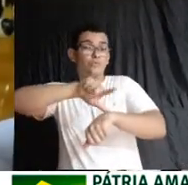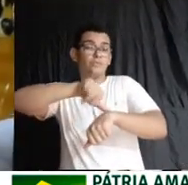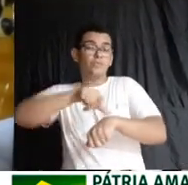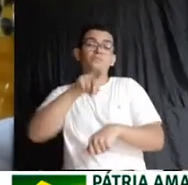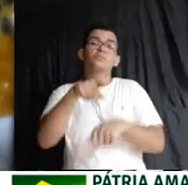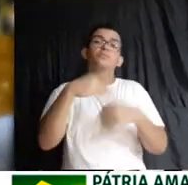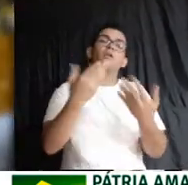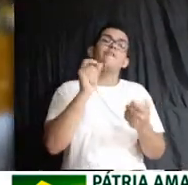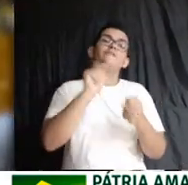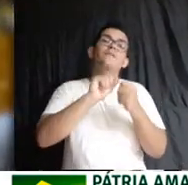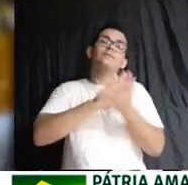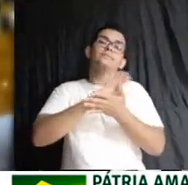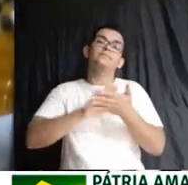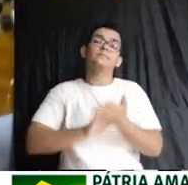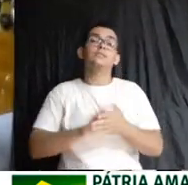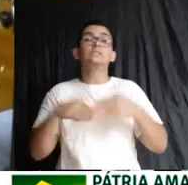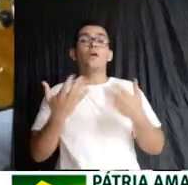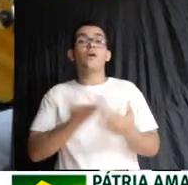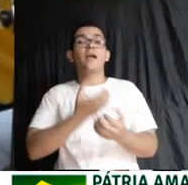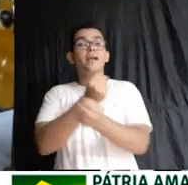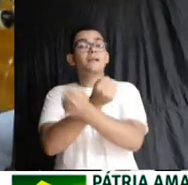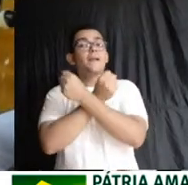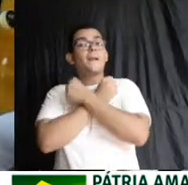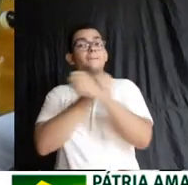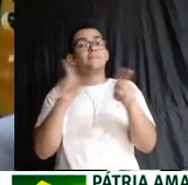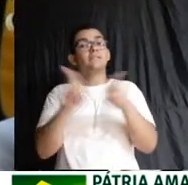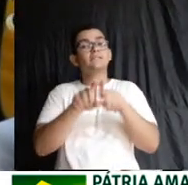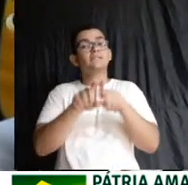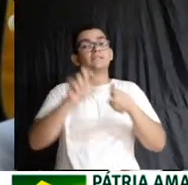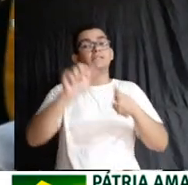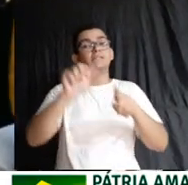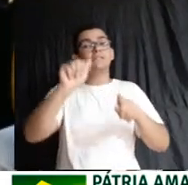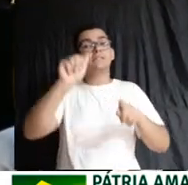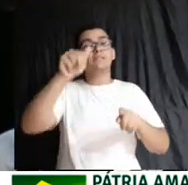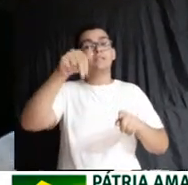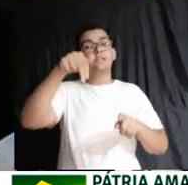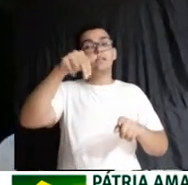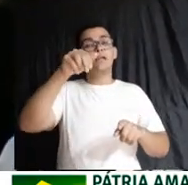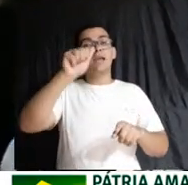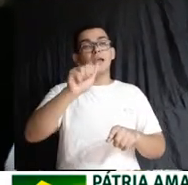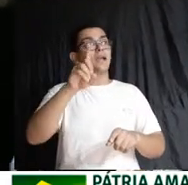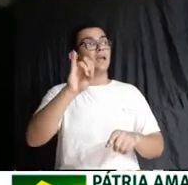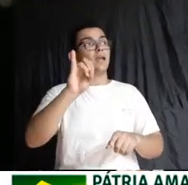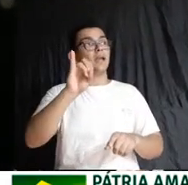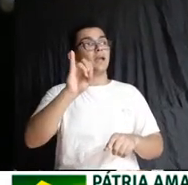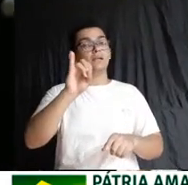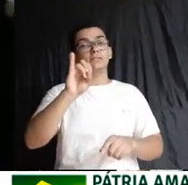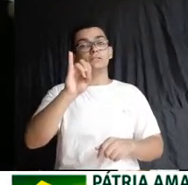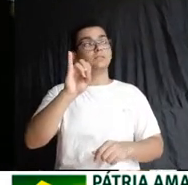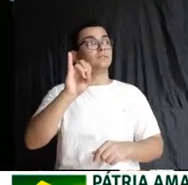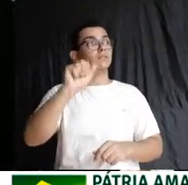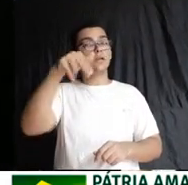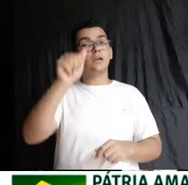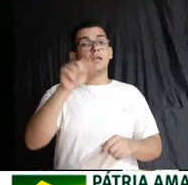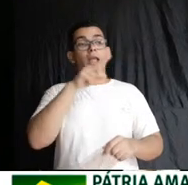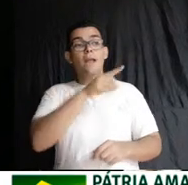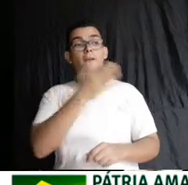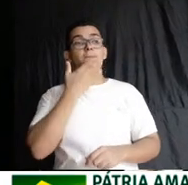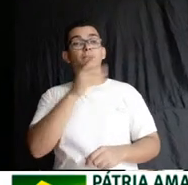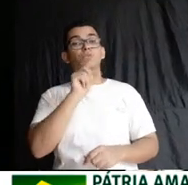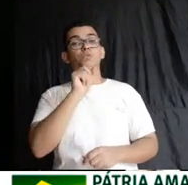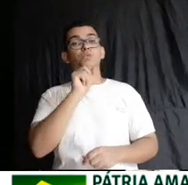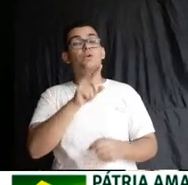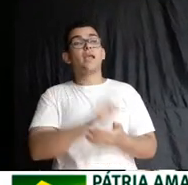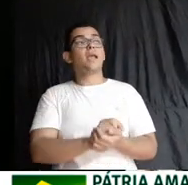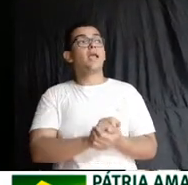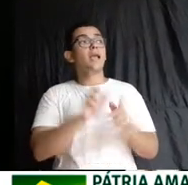né? Vamos mandar um abraço aqui para a Adriana Brasil. Ela pediu para você tocar Dormir na Praça,